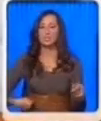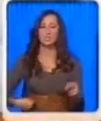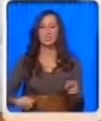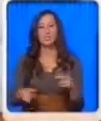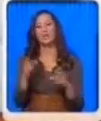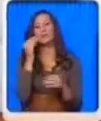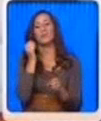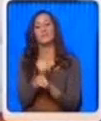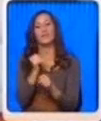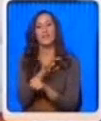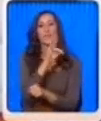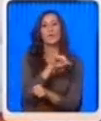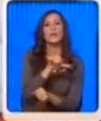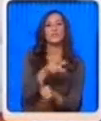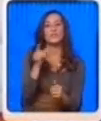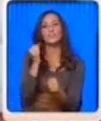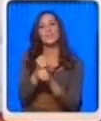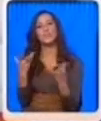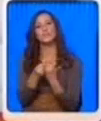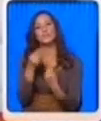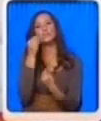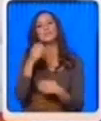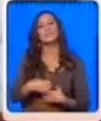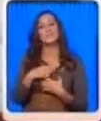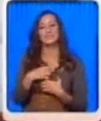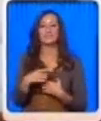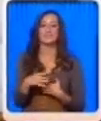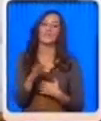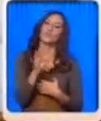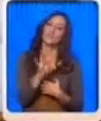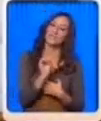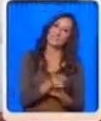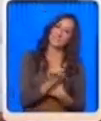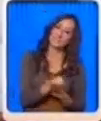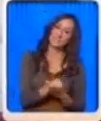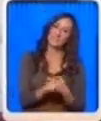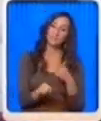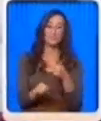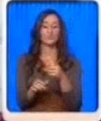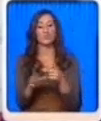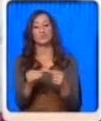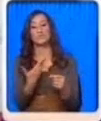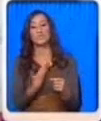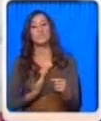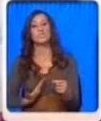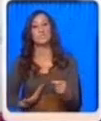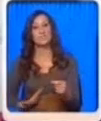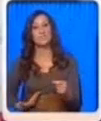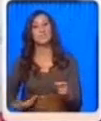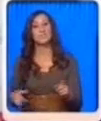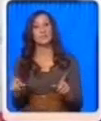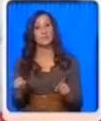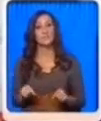com a Florbela Queiroz? É a primeira vez que te acontece? Com a Florbela é, e uma das coisas pois, que pois, eu... assim tão antigo. E...